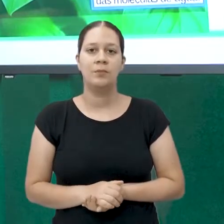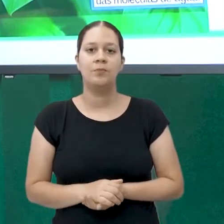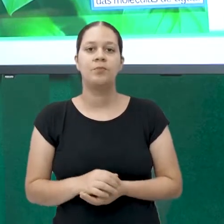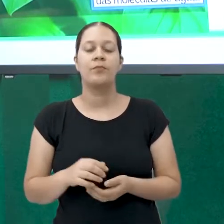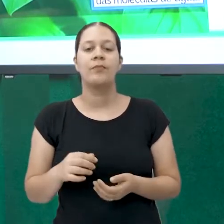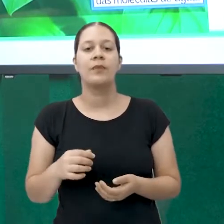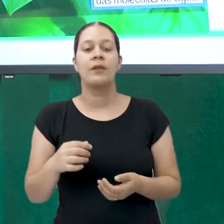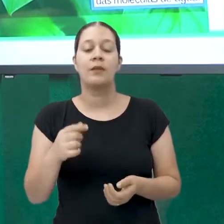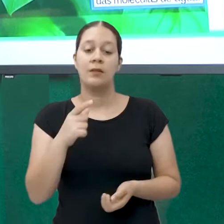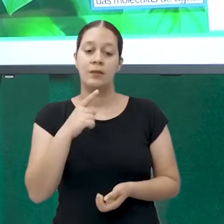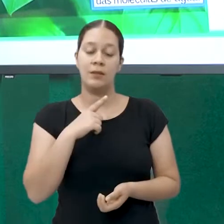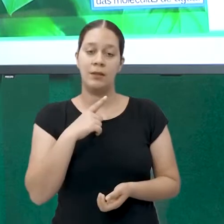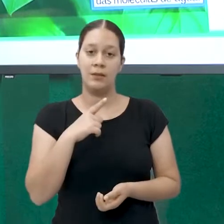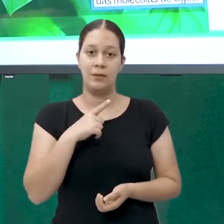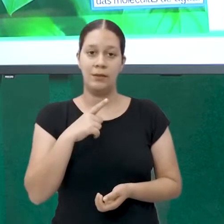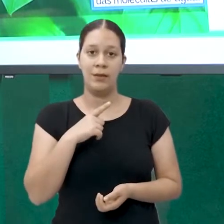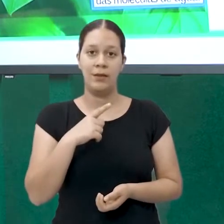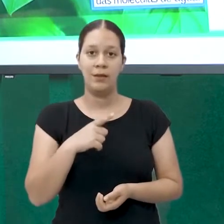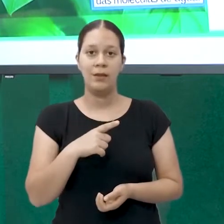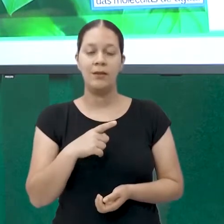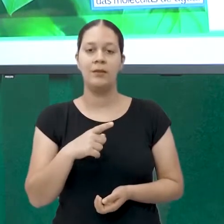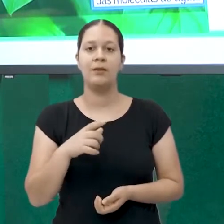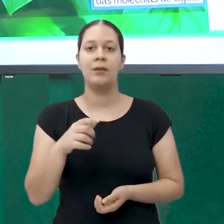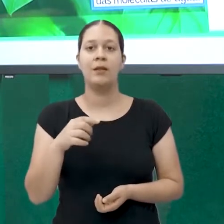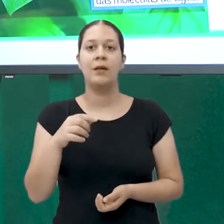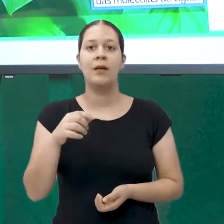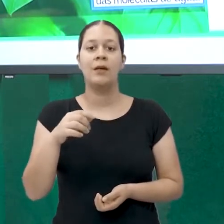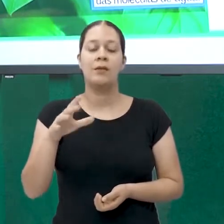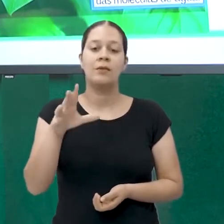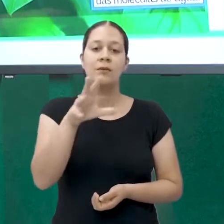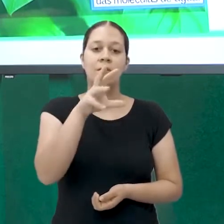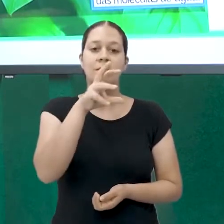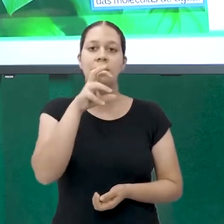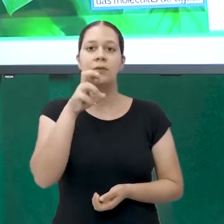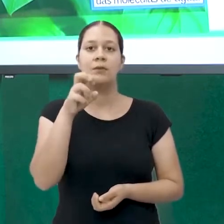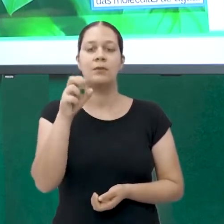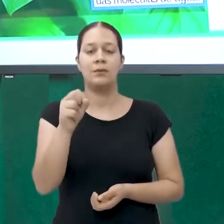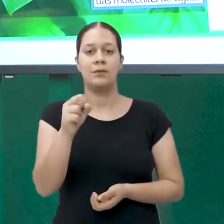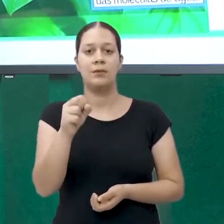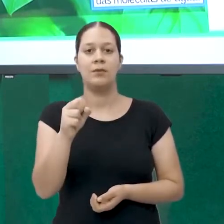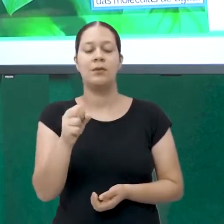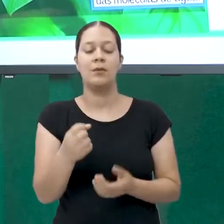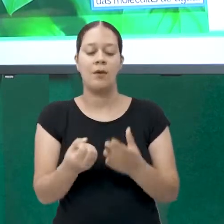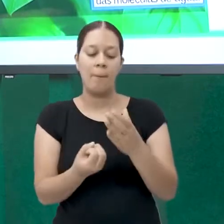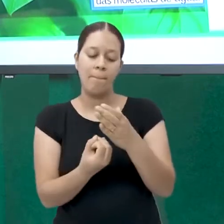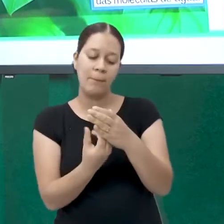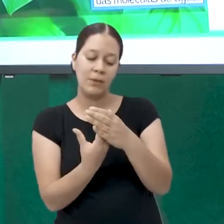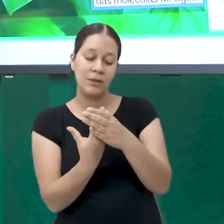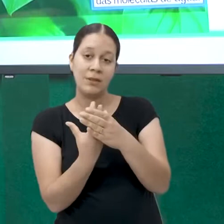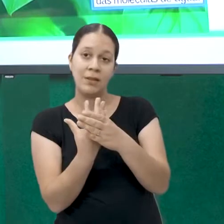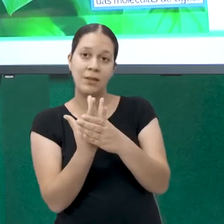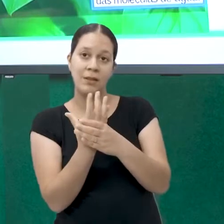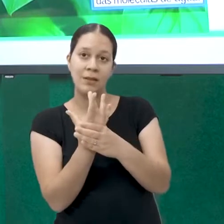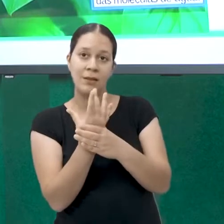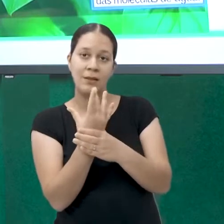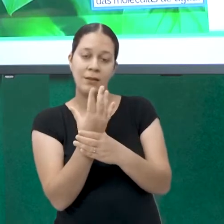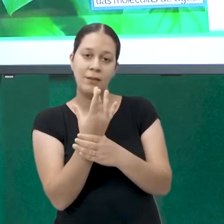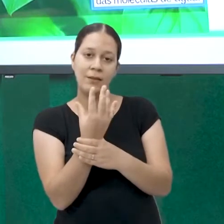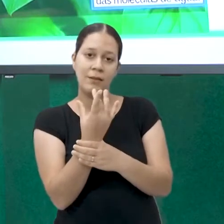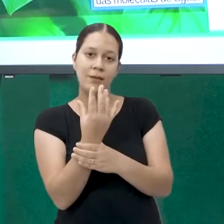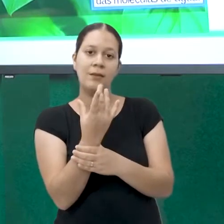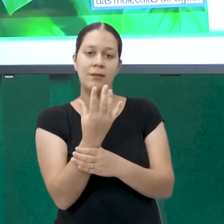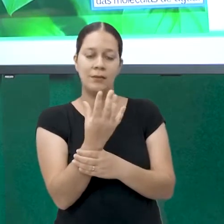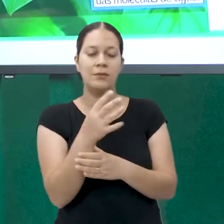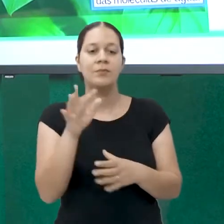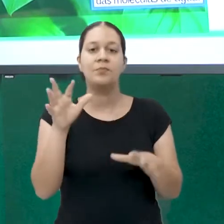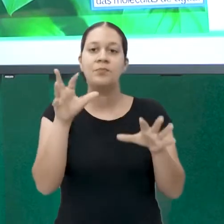gás carbônico. Esse gás carbônico está sendo liberado, tá? Ele é pego junto com a água. Então, assim, a plantinha da sua